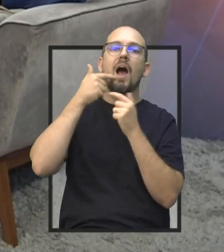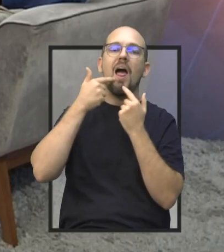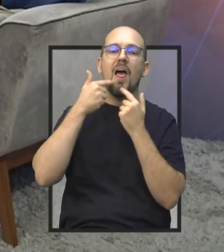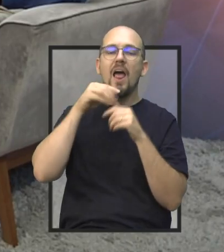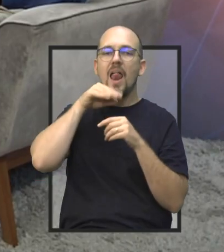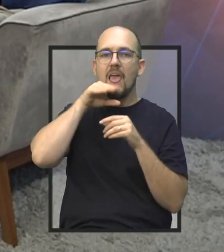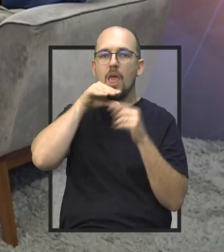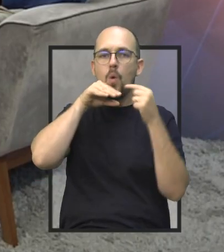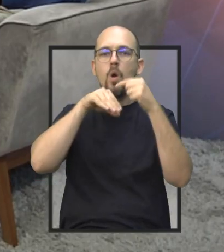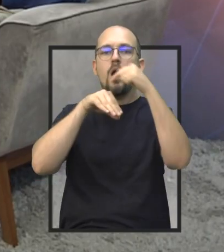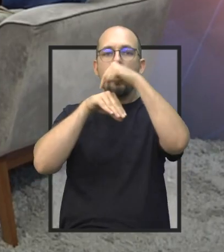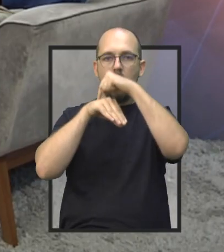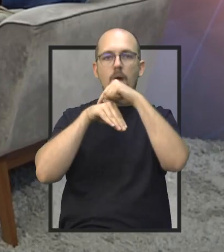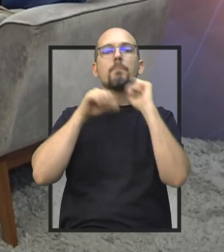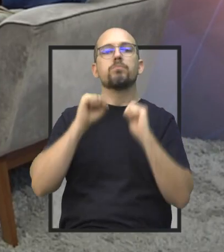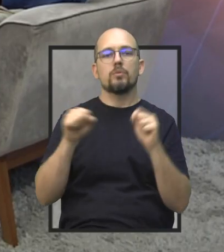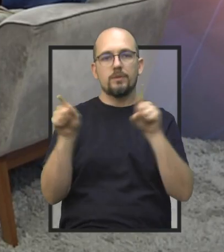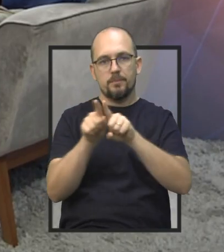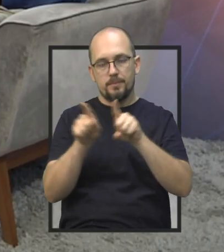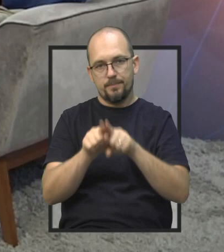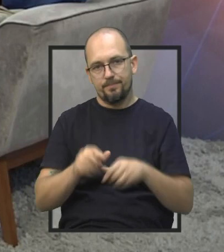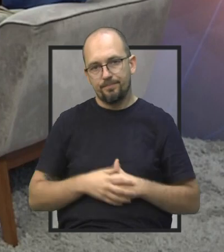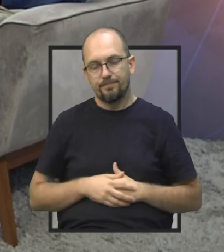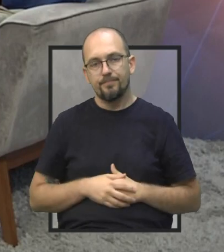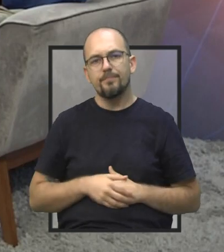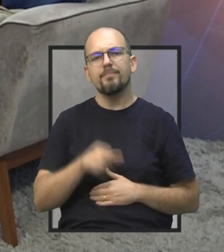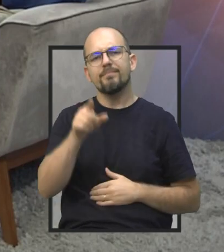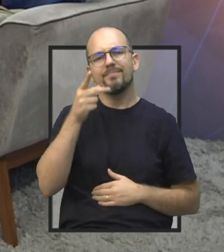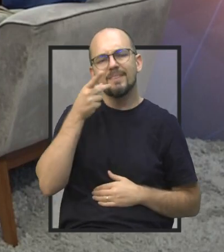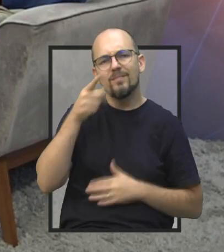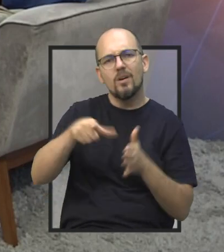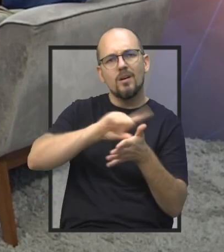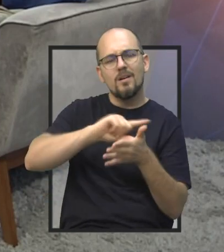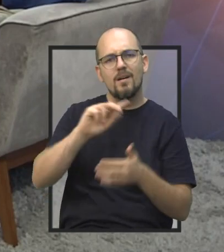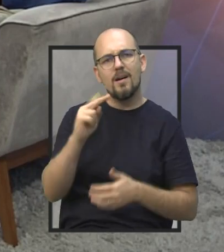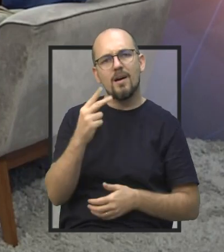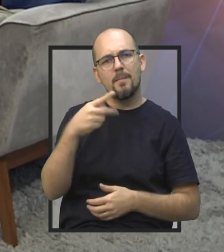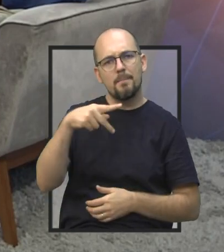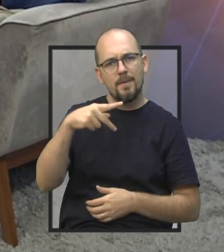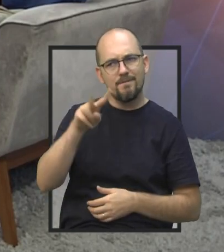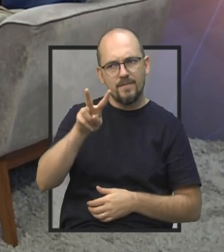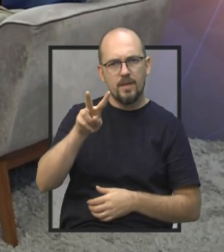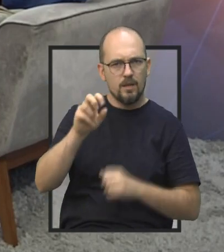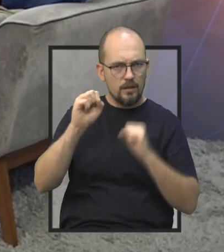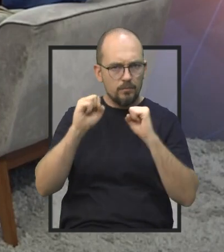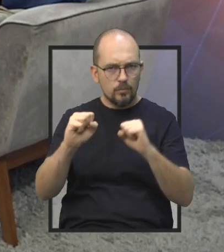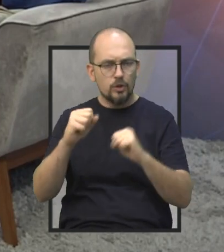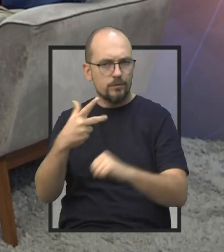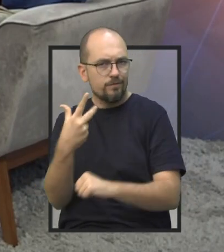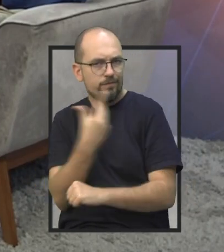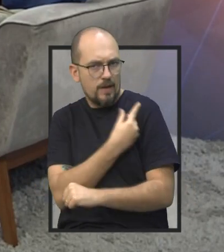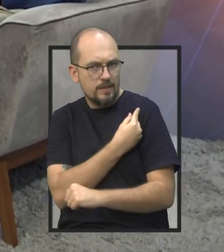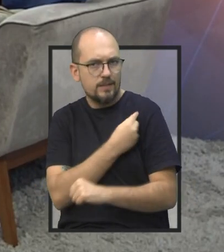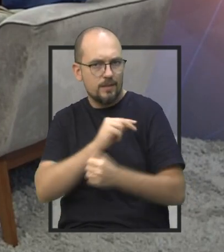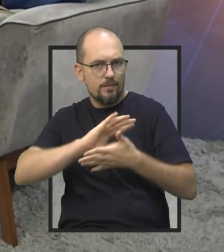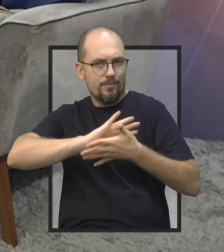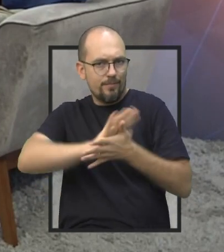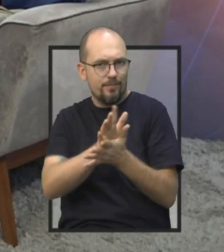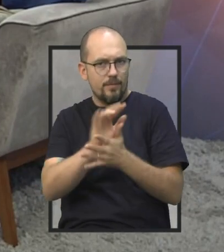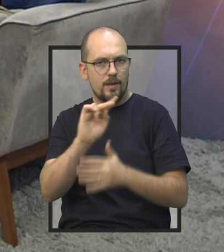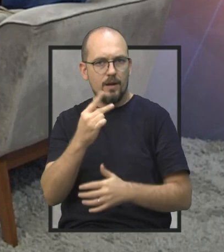Inclusive, como você já mencionou, o HPV, existe vacina, né, doutor, combater o HPV em alguns